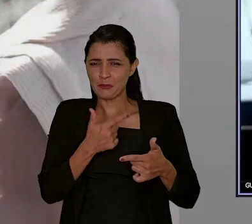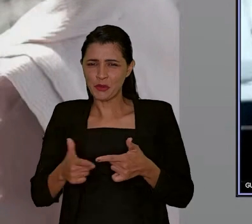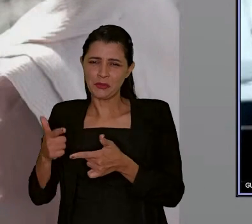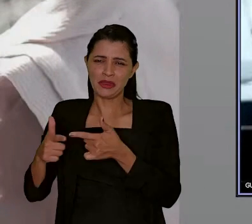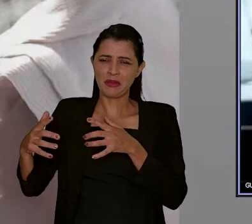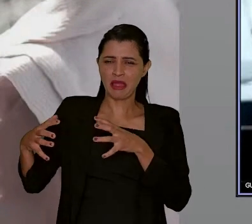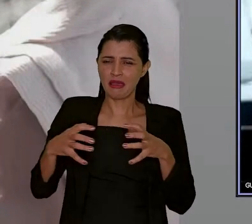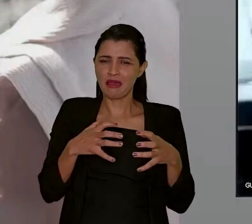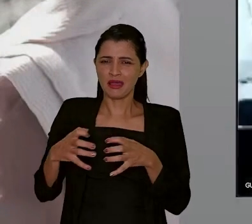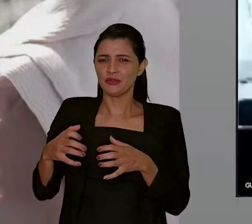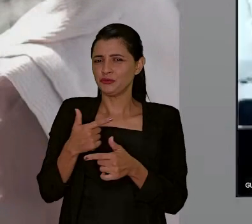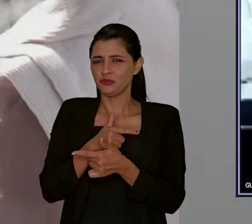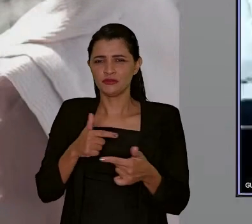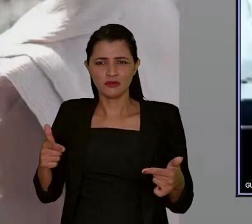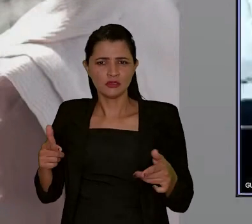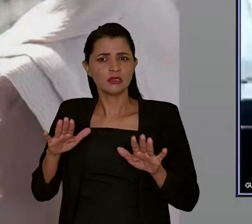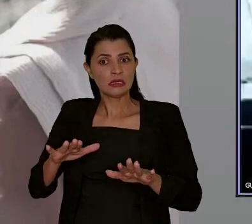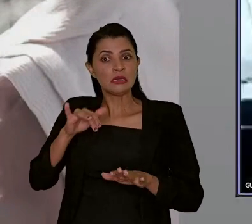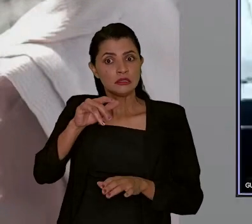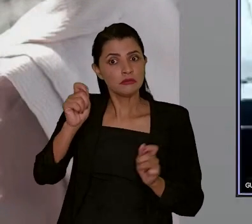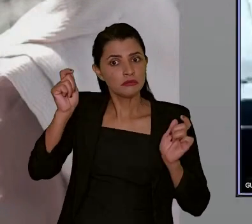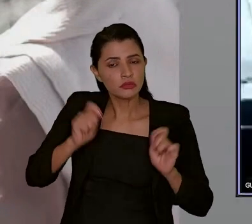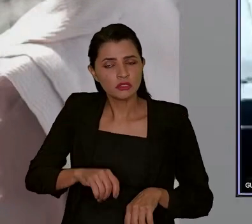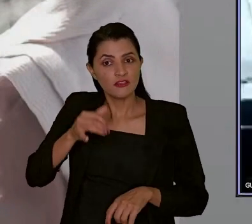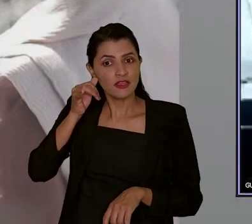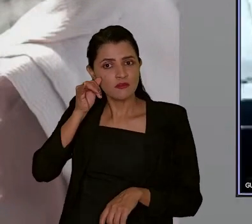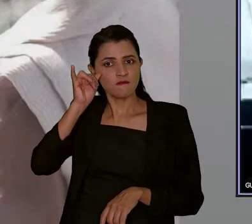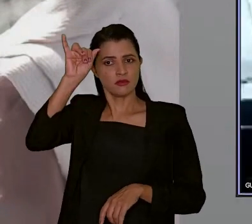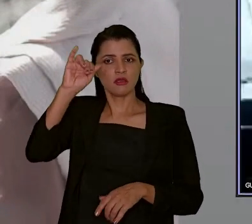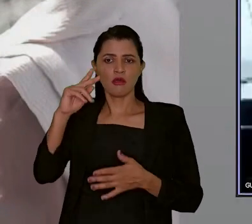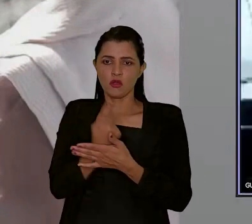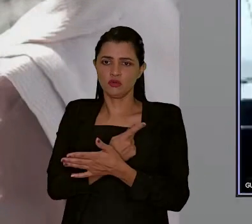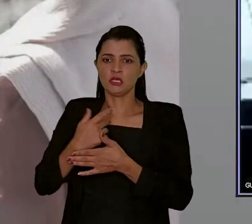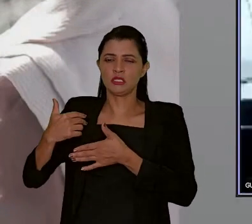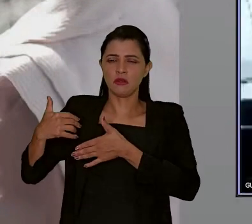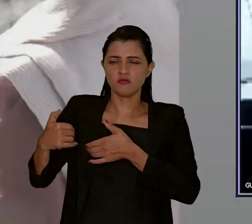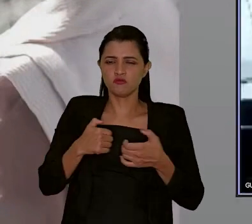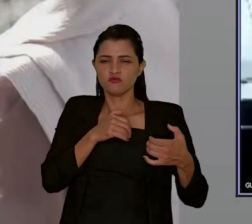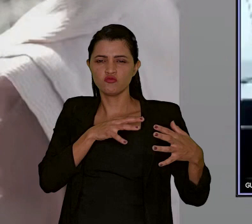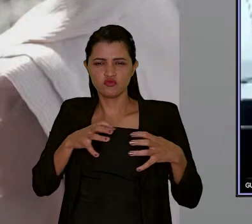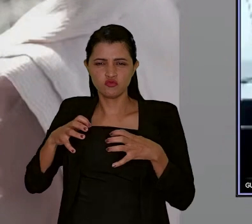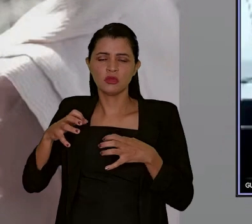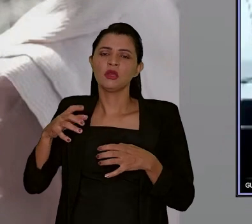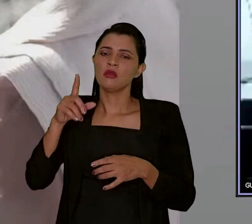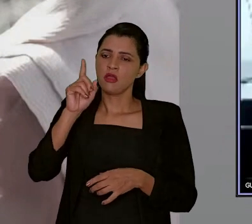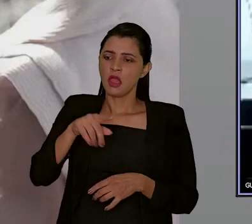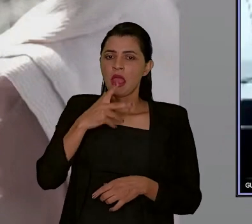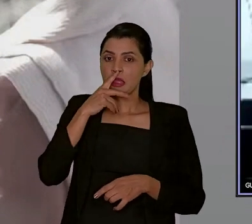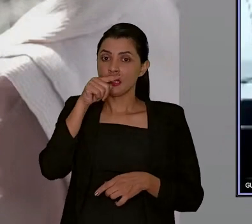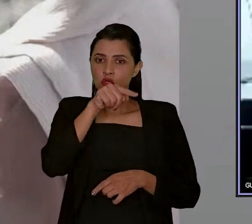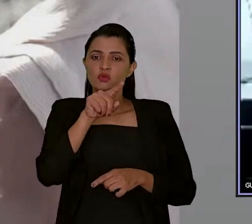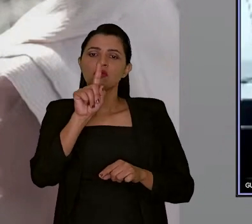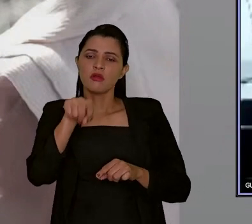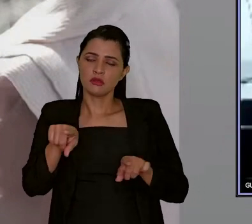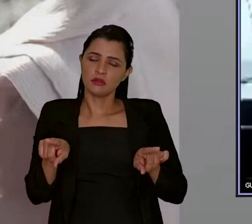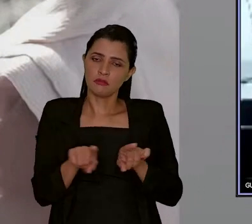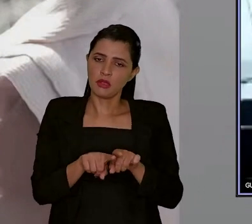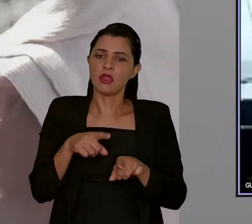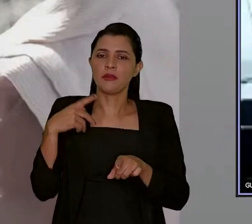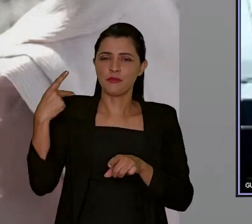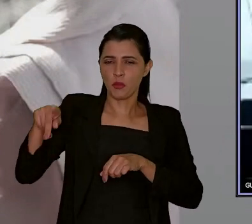possível evitar, prevenir a ocorrência dos conflitos, e esse é um ponto que me parece que também em matéria dos países em geral,